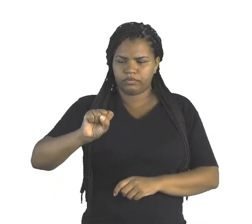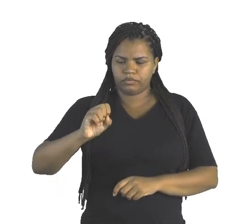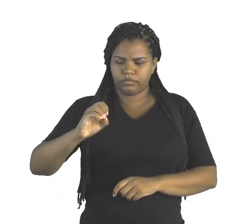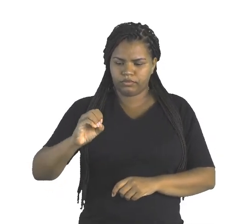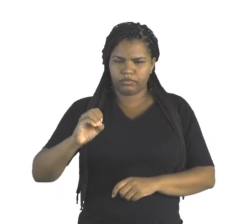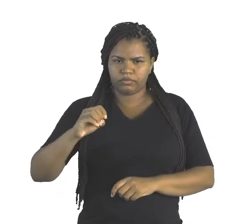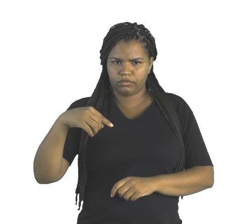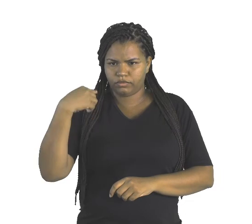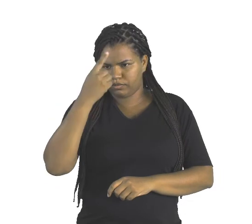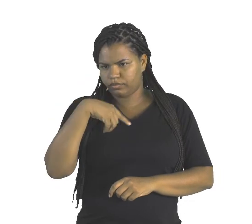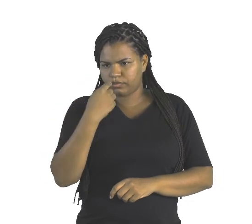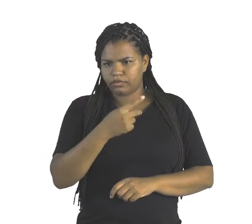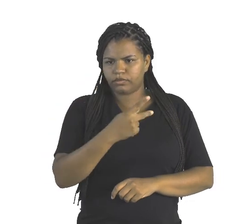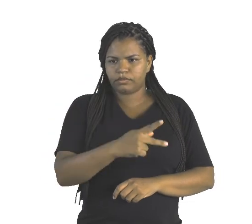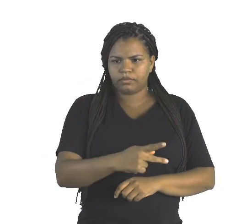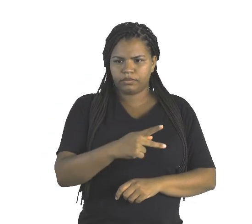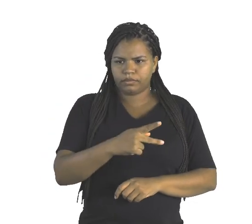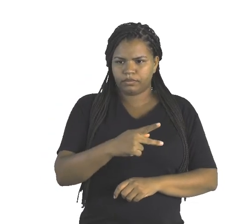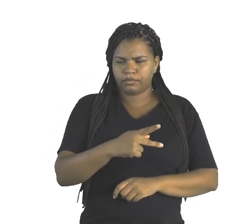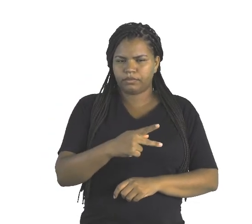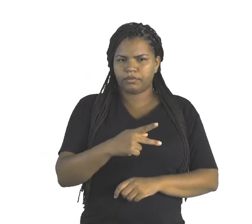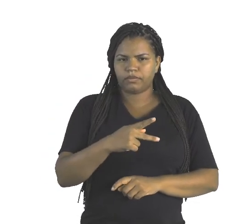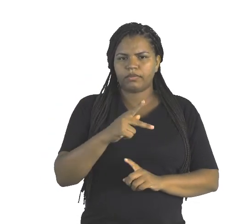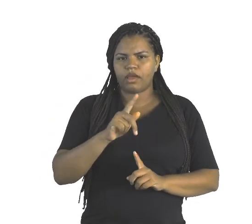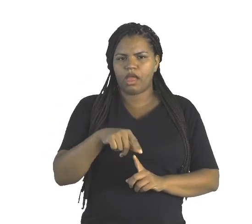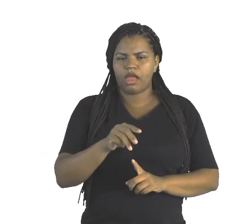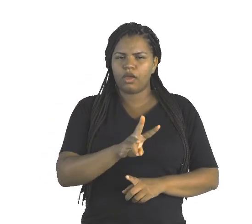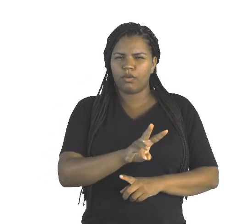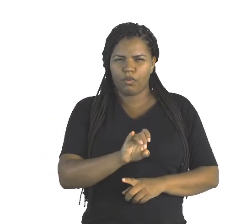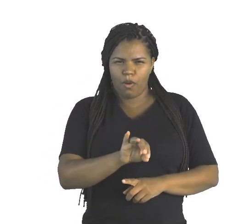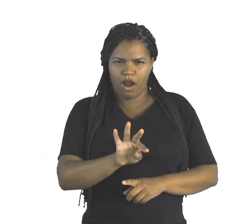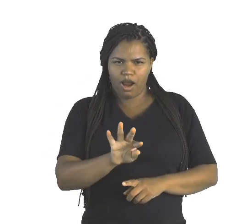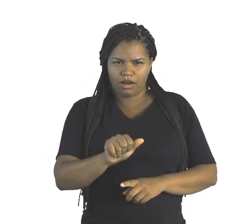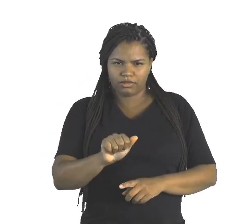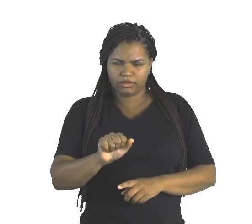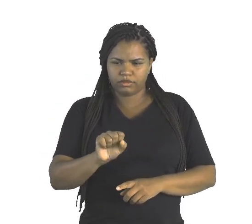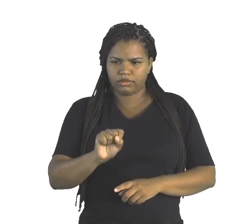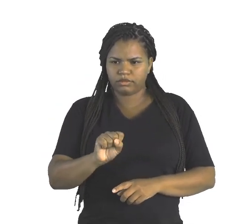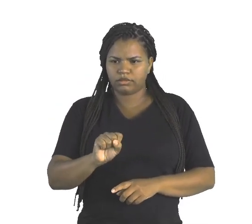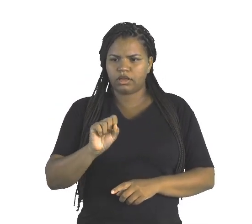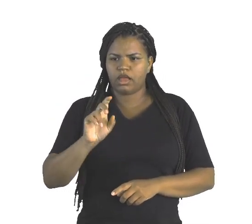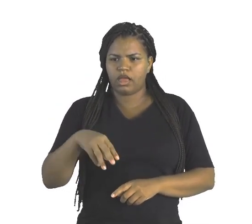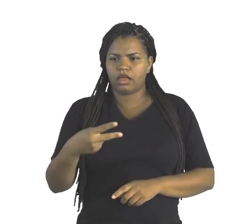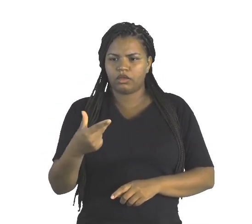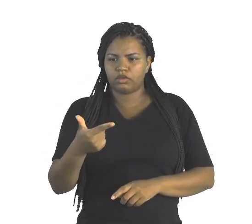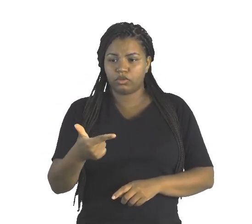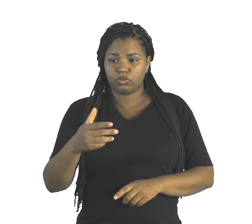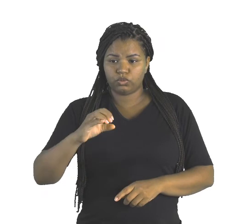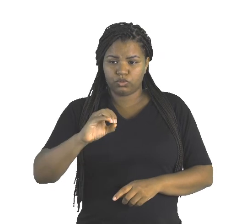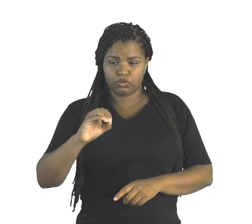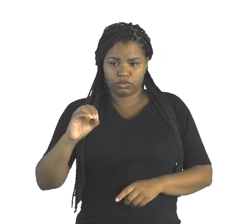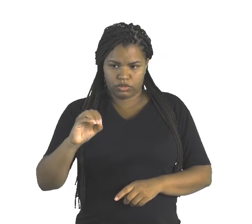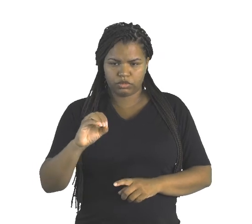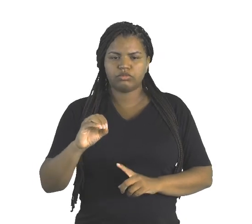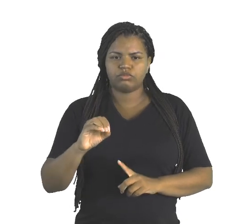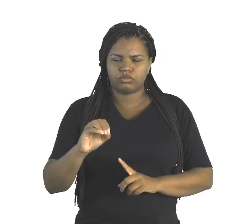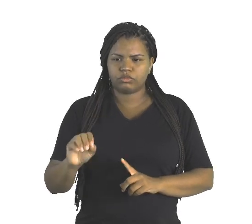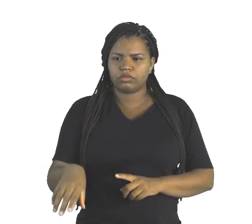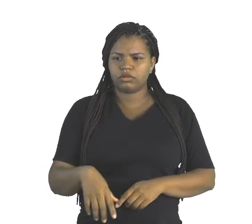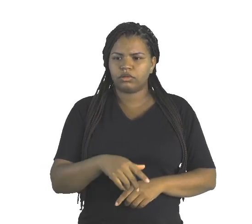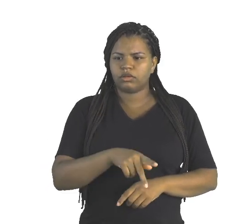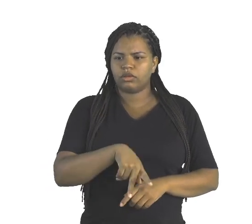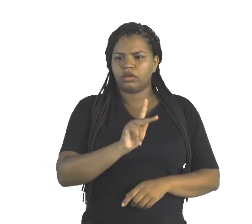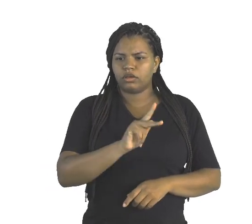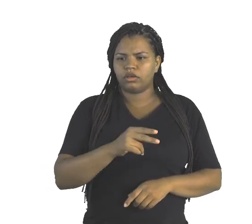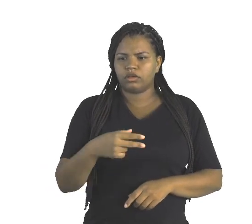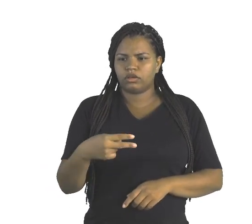mensais, P, que é a potência do televisor, que nesse caso é quanto? 200 watts, muito bem. Aí o Q vai ser